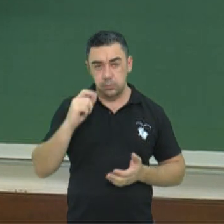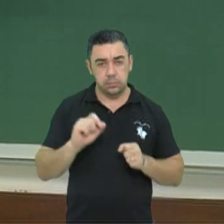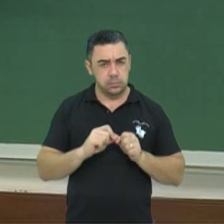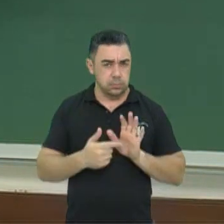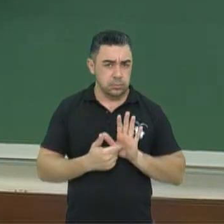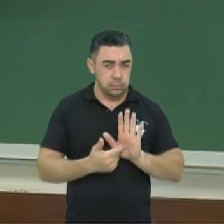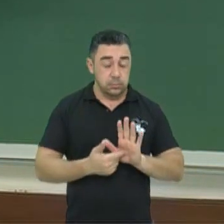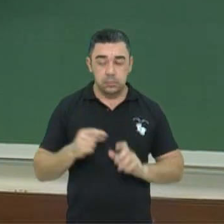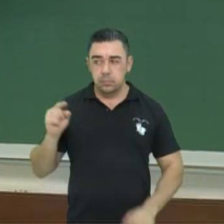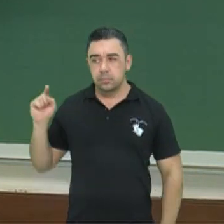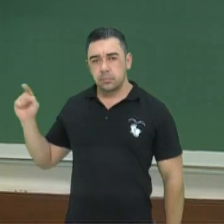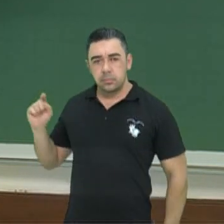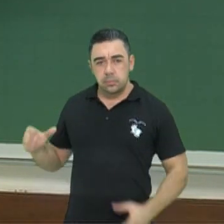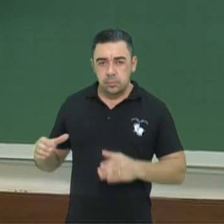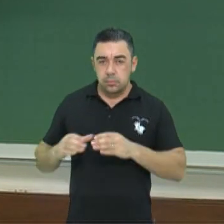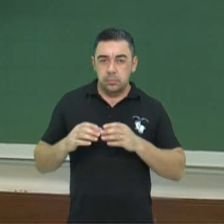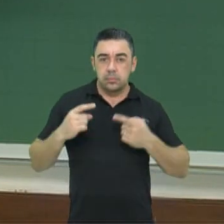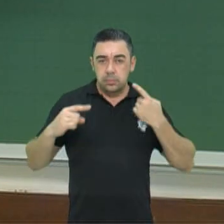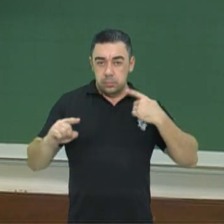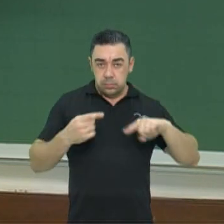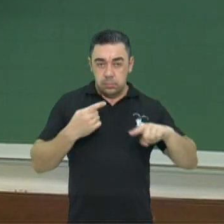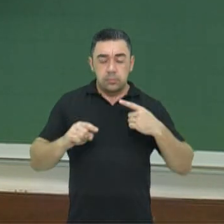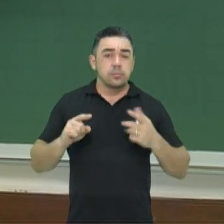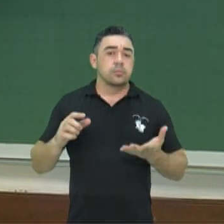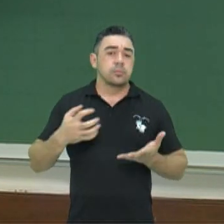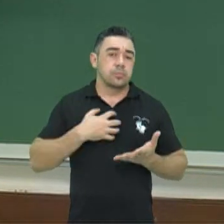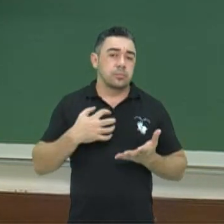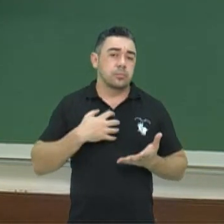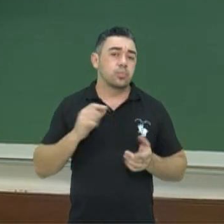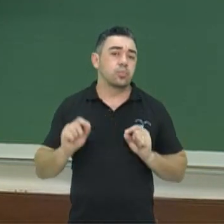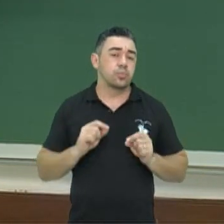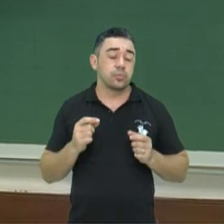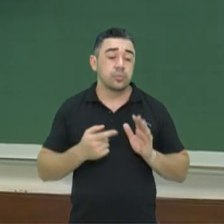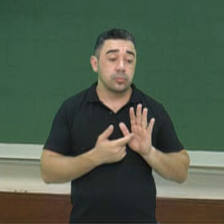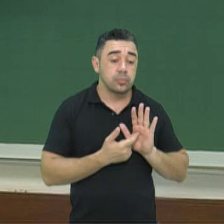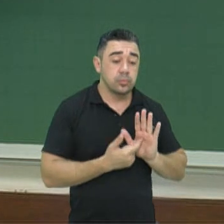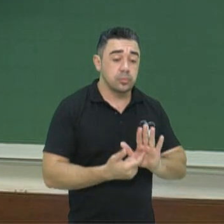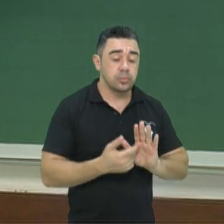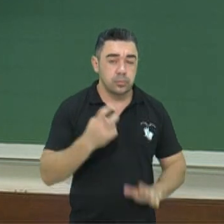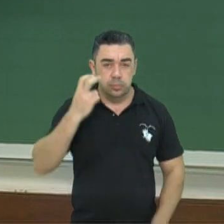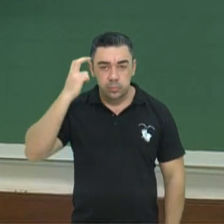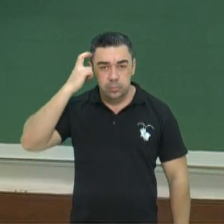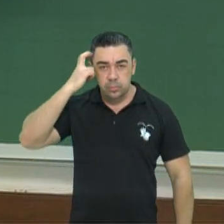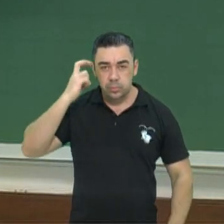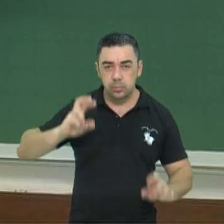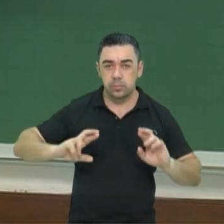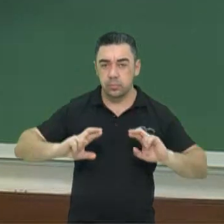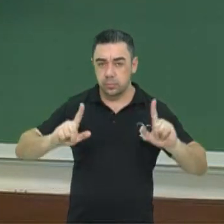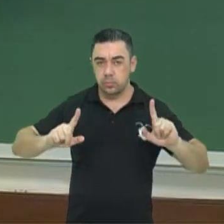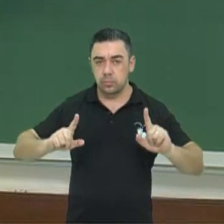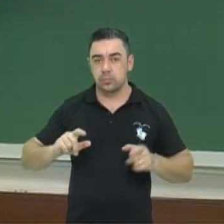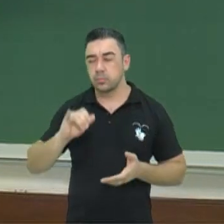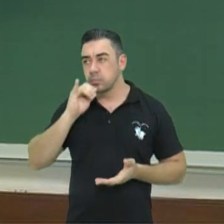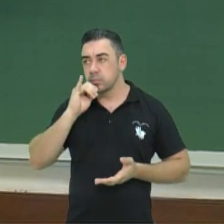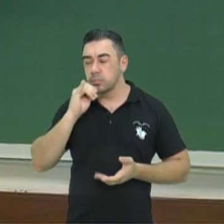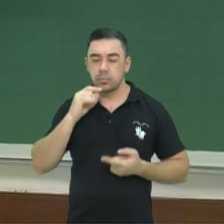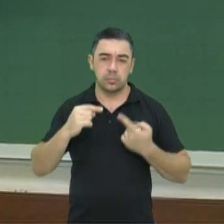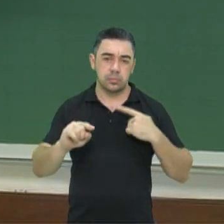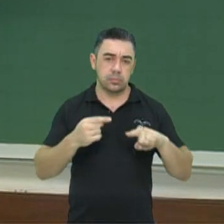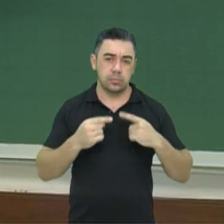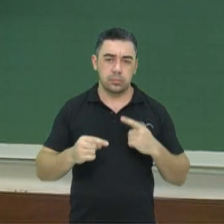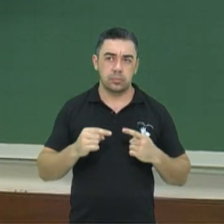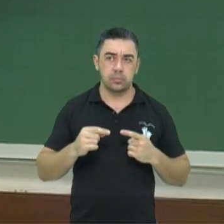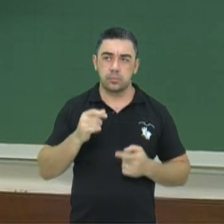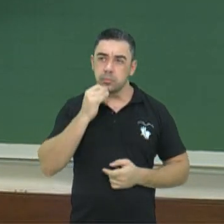músicos, geralmente tem uma forma que é você trazer culturas muito diferentes. Então, músicos que tocam